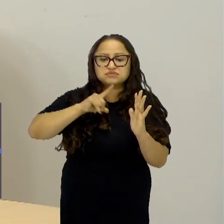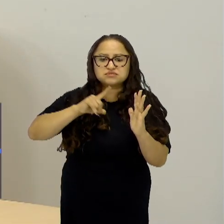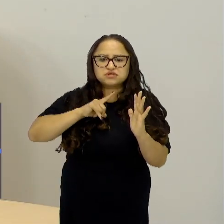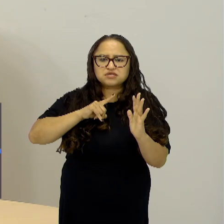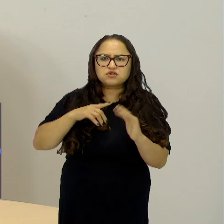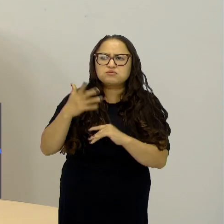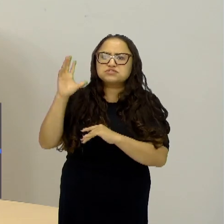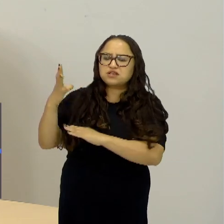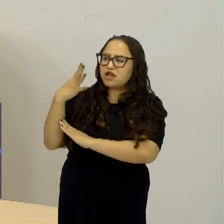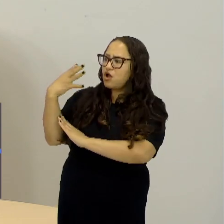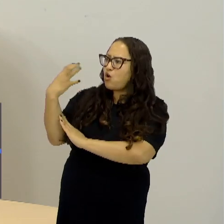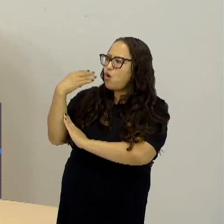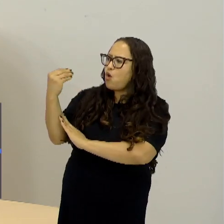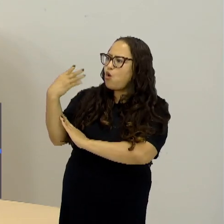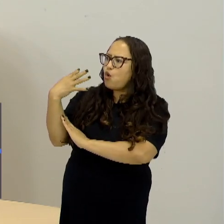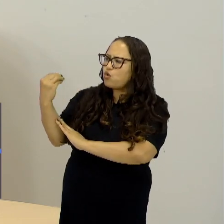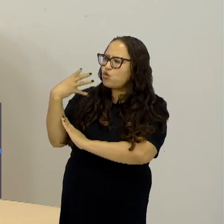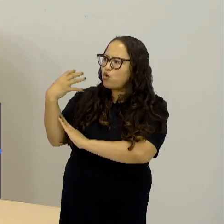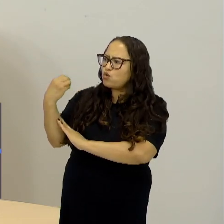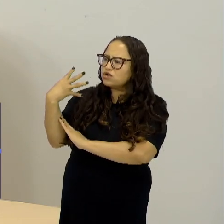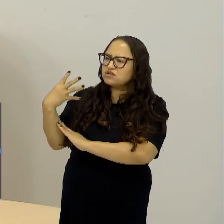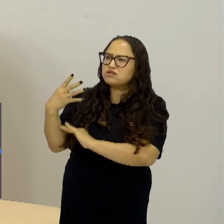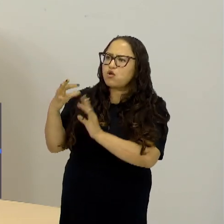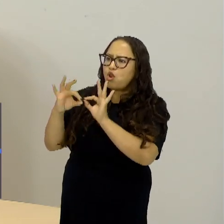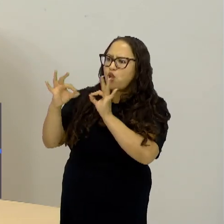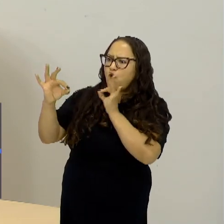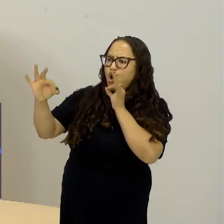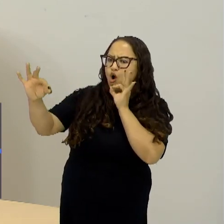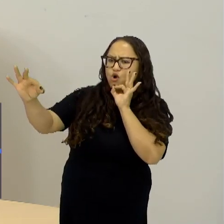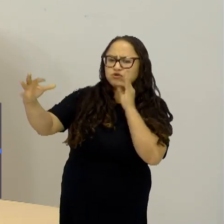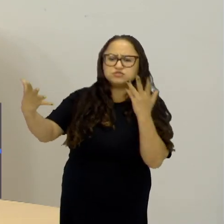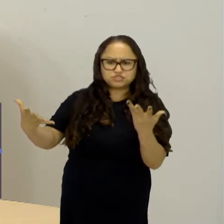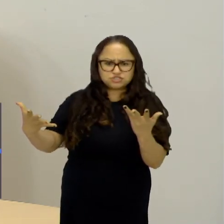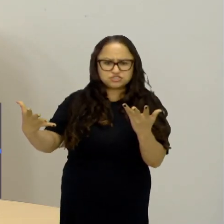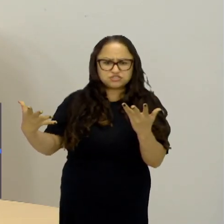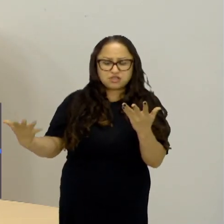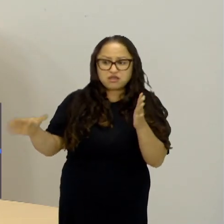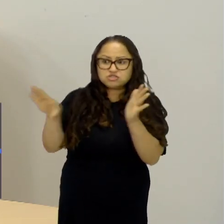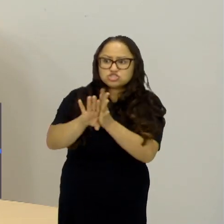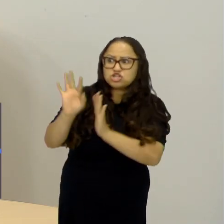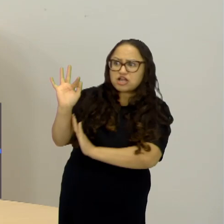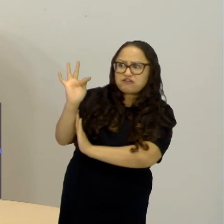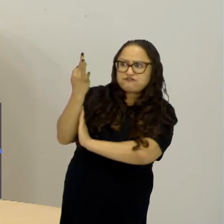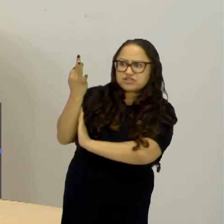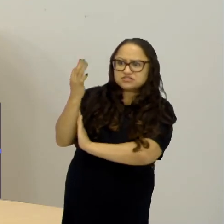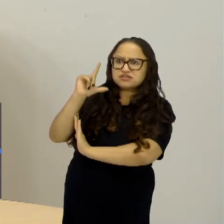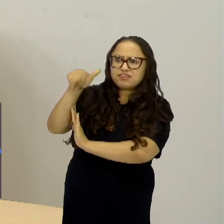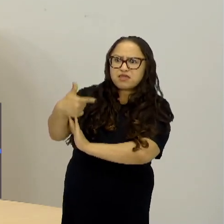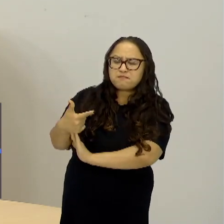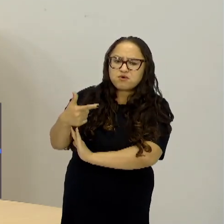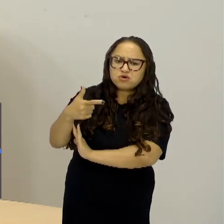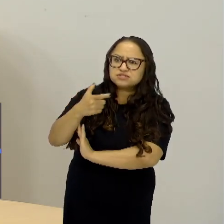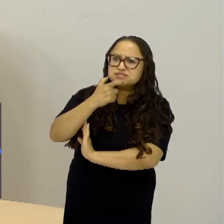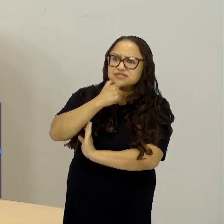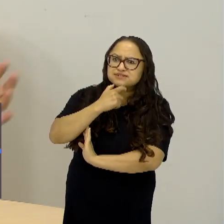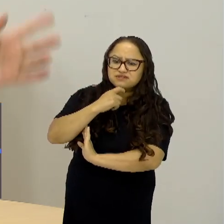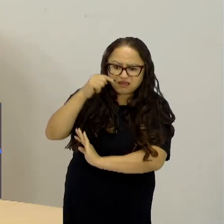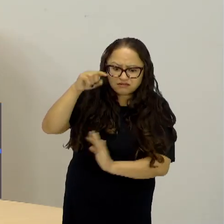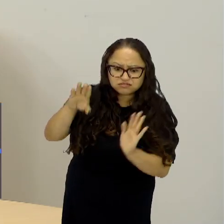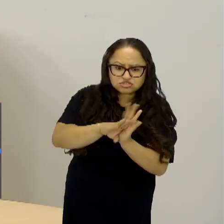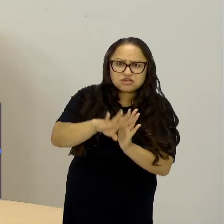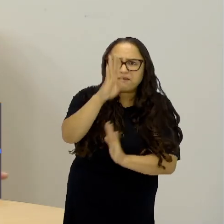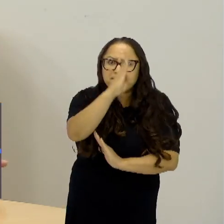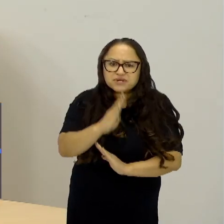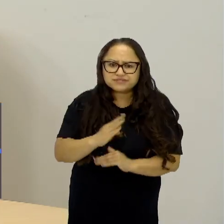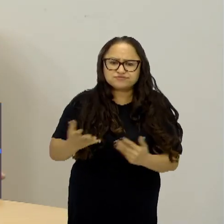Hong Kong. Aí você fala, o lixo tá lá na longe, China. isso, O lixo é tá lá na longe. China. Aí vem França e Inglaterra. Brasil. Opa,